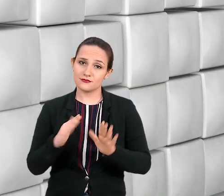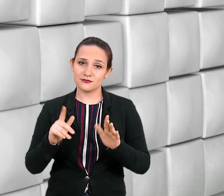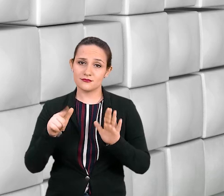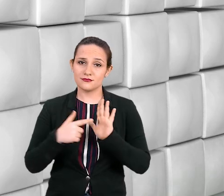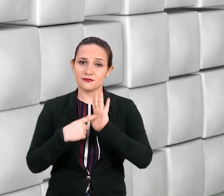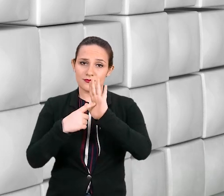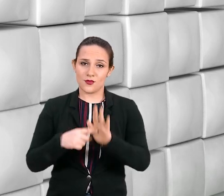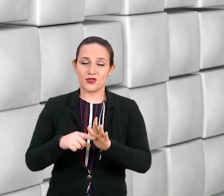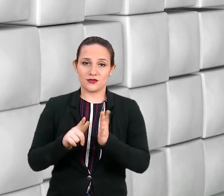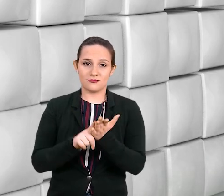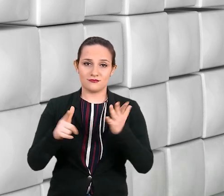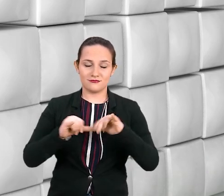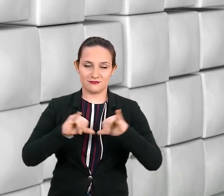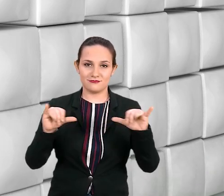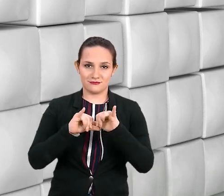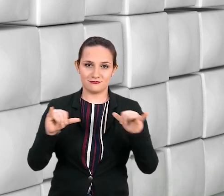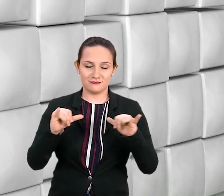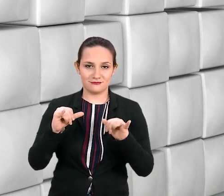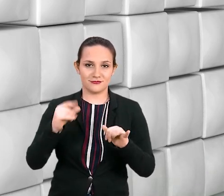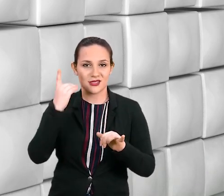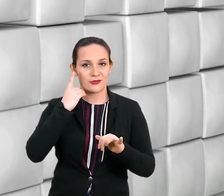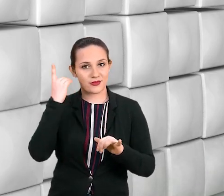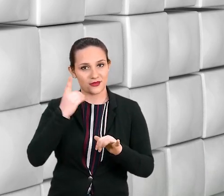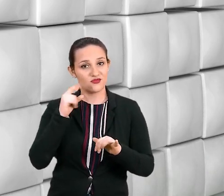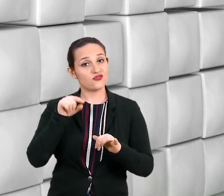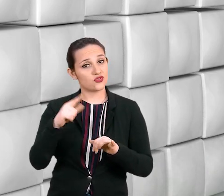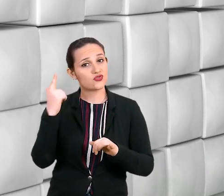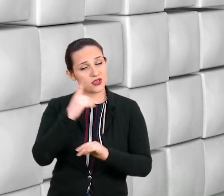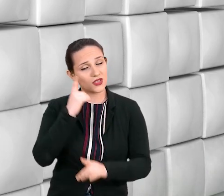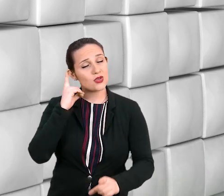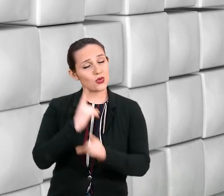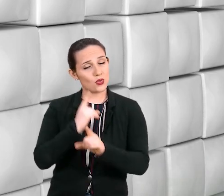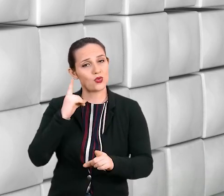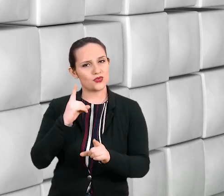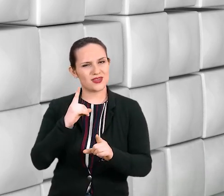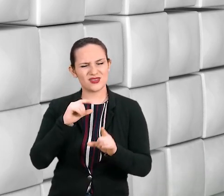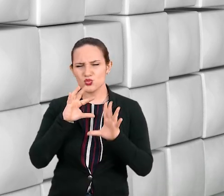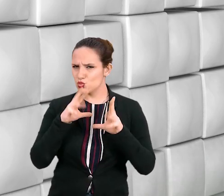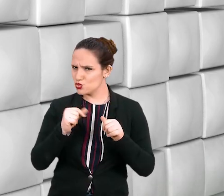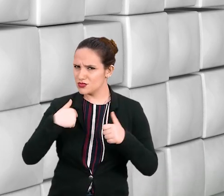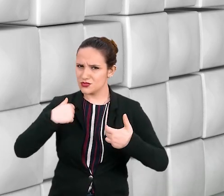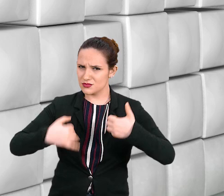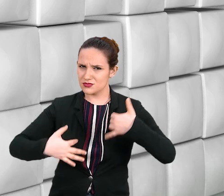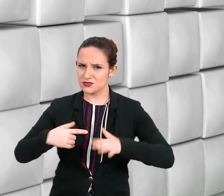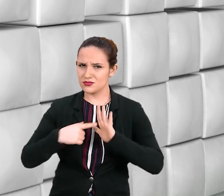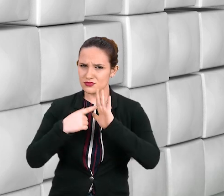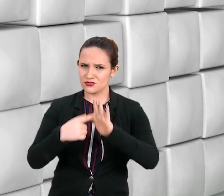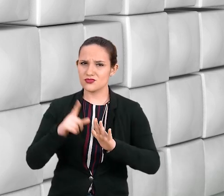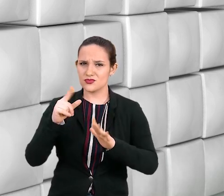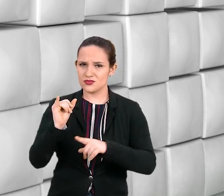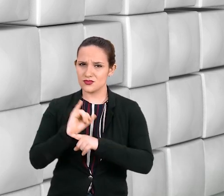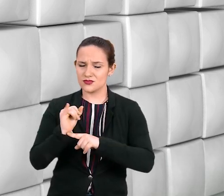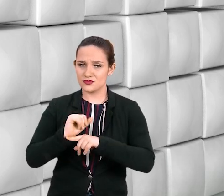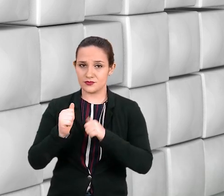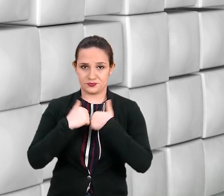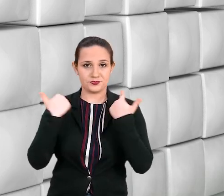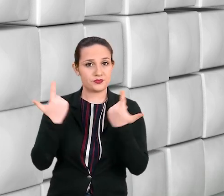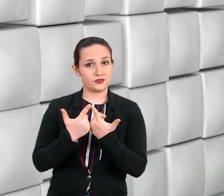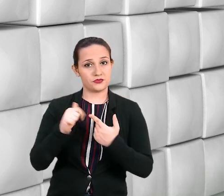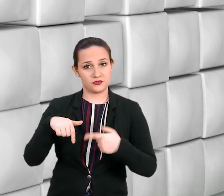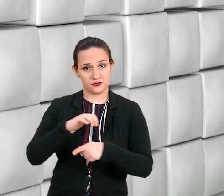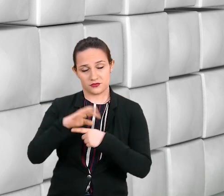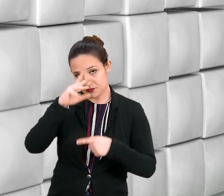Fica por aqui esta edição do Jornal Parlamentar. Estas reportagens podem ser conferidas no YouTube da